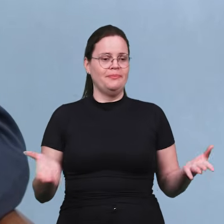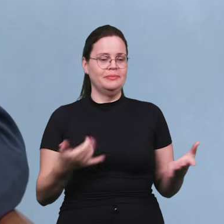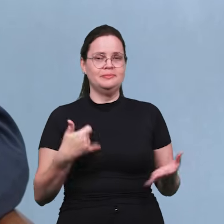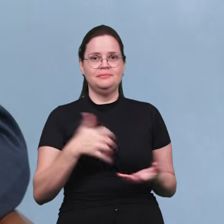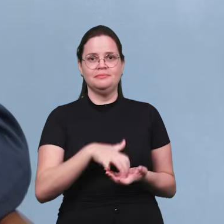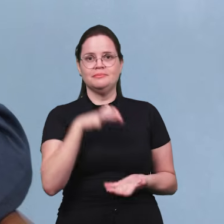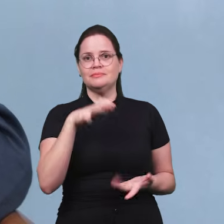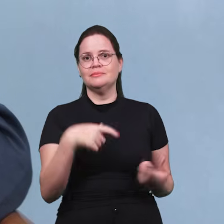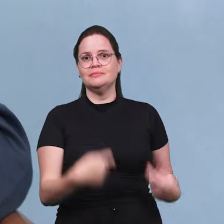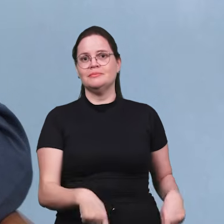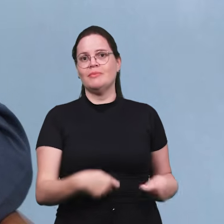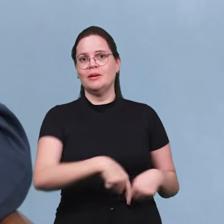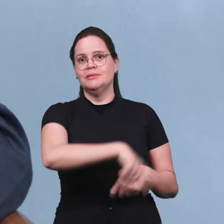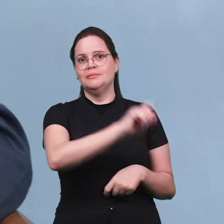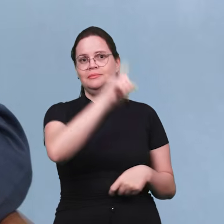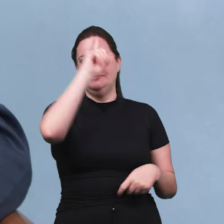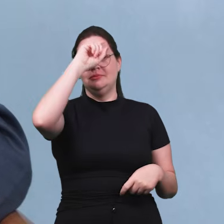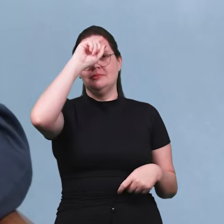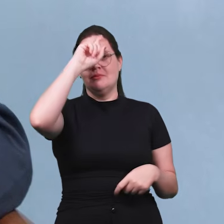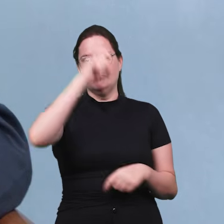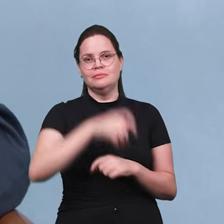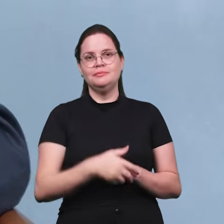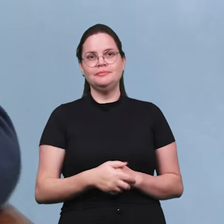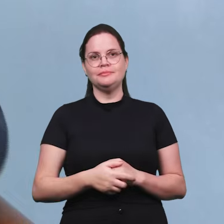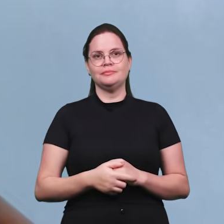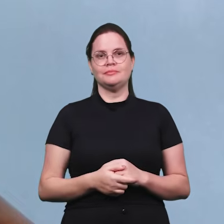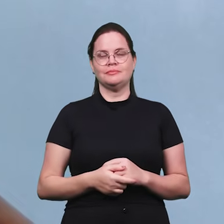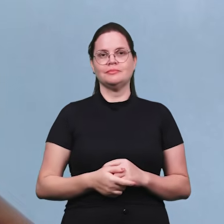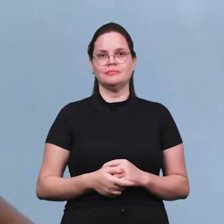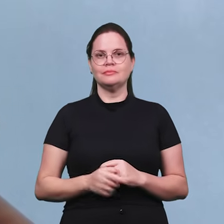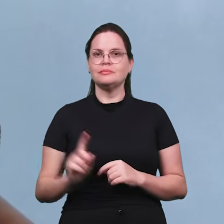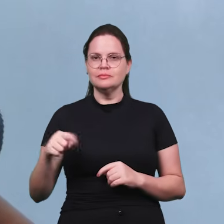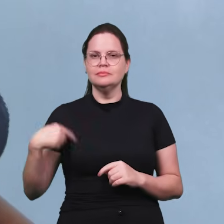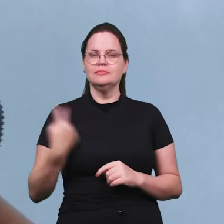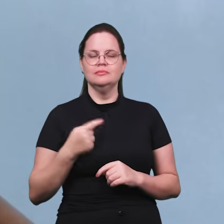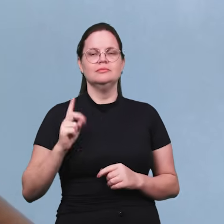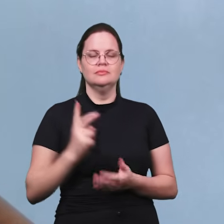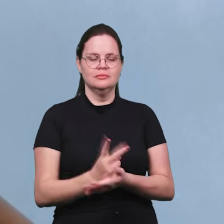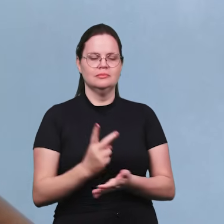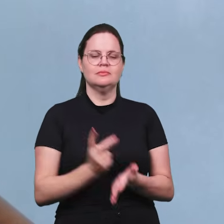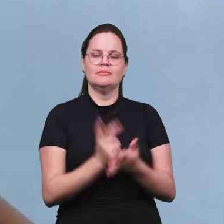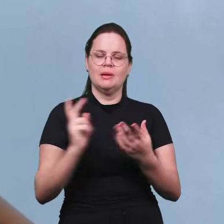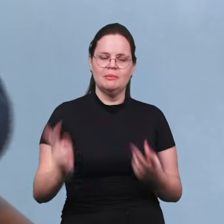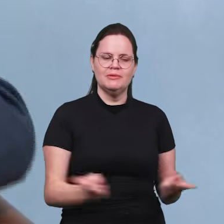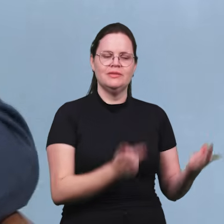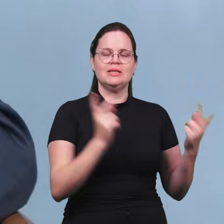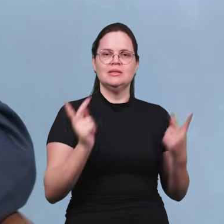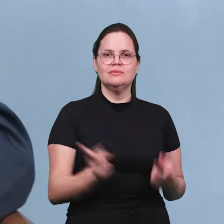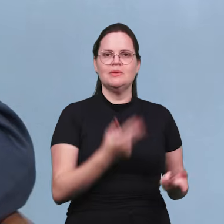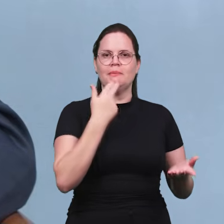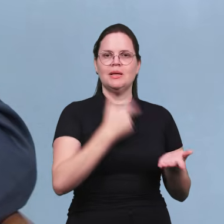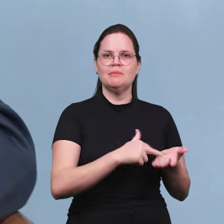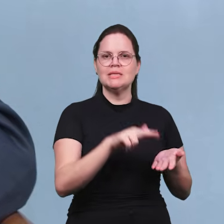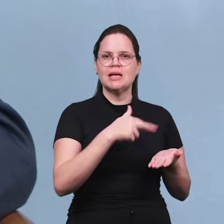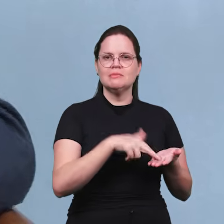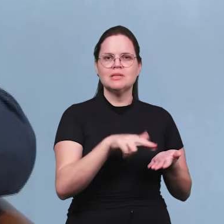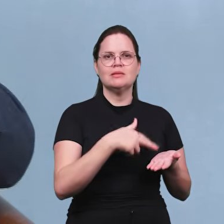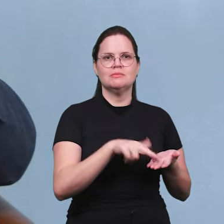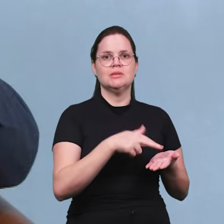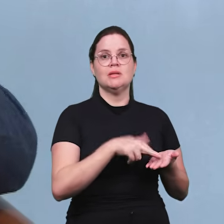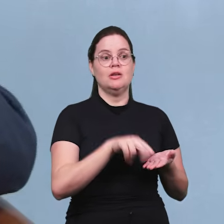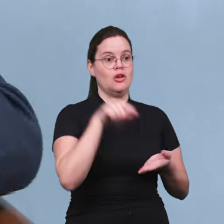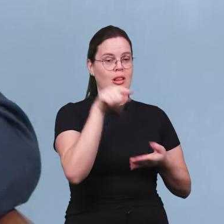precisou internar. E ali a gente visitamos, comecei a mandar mensagem para ele, fomos lá e